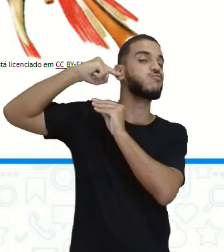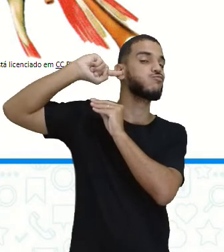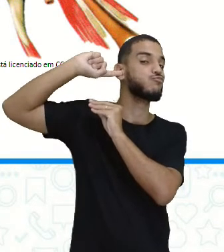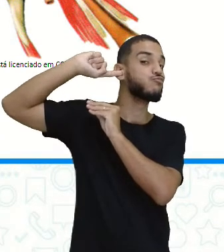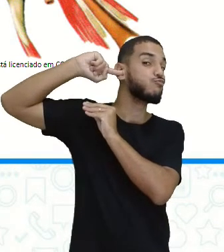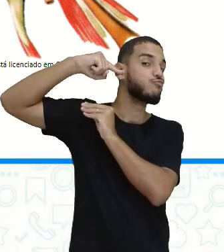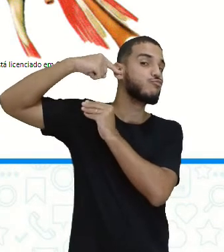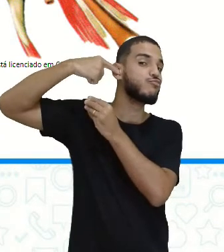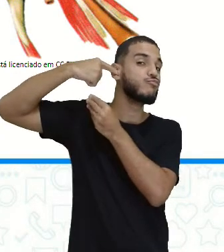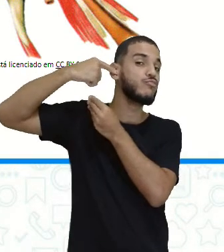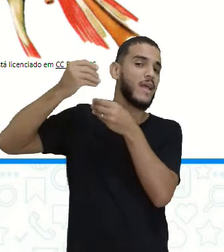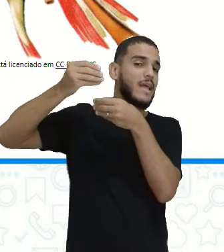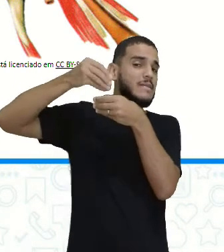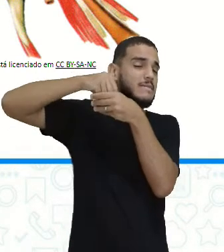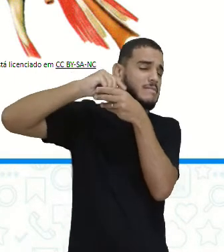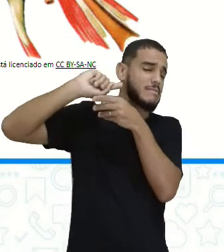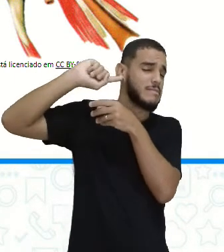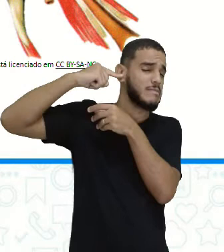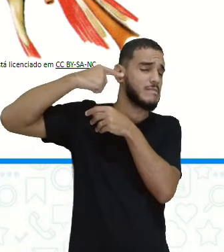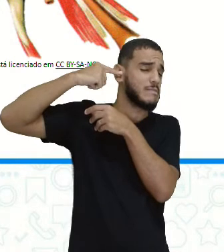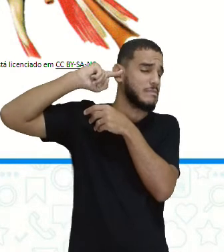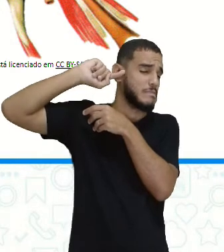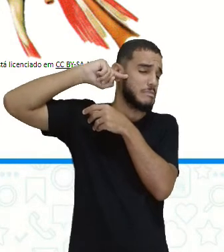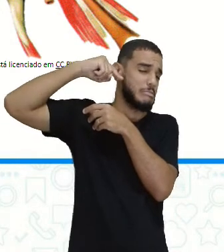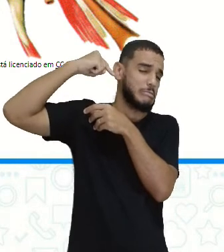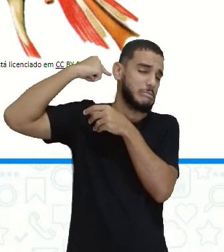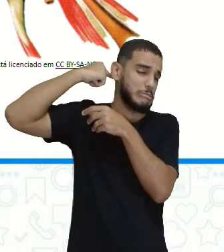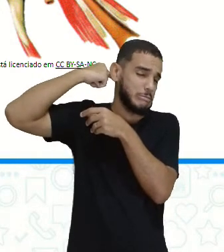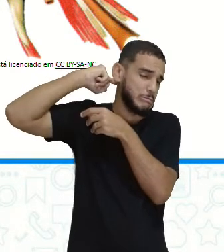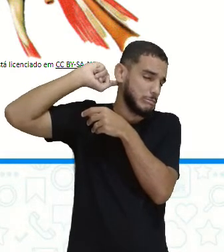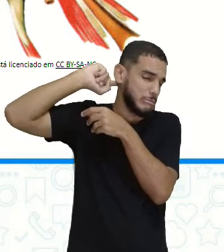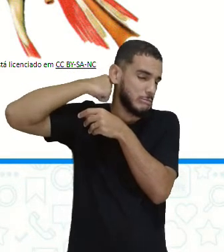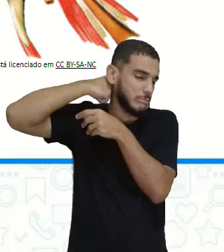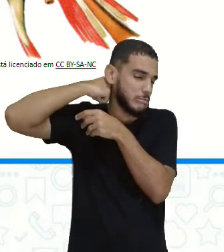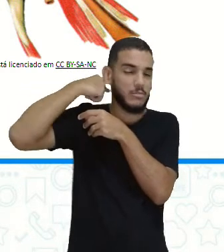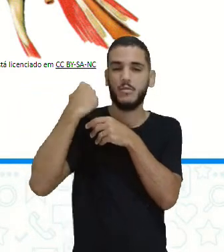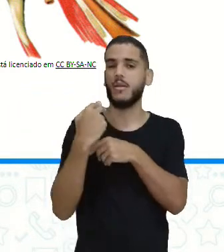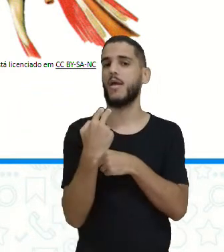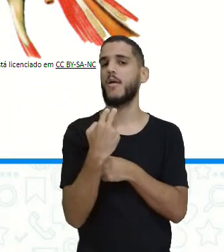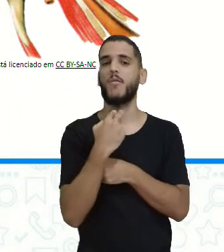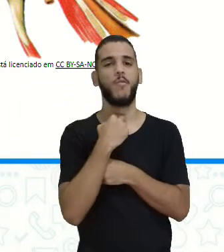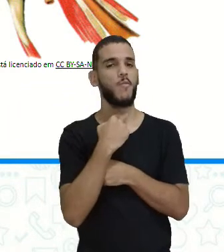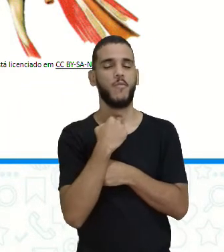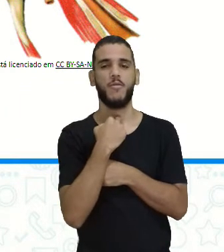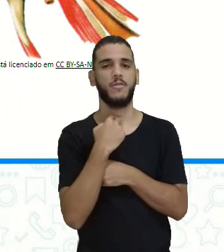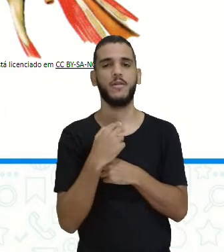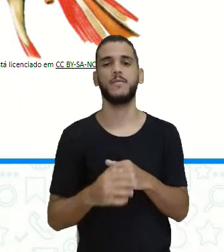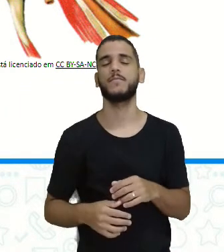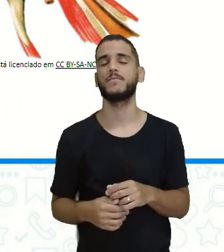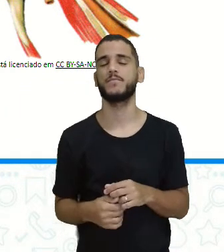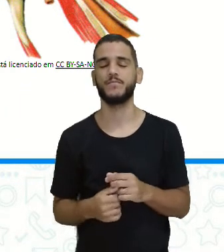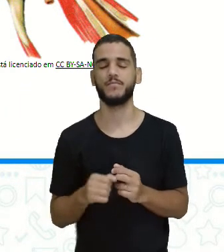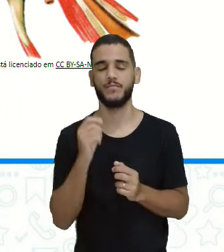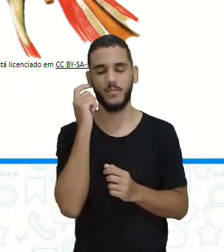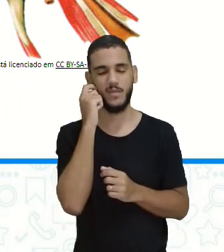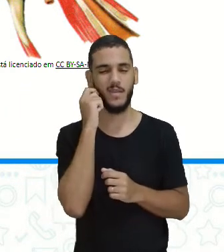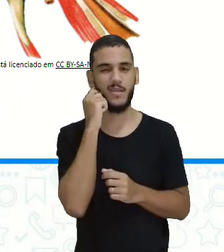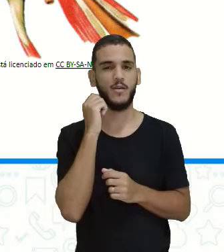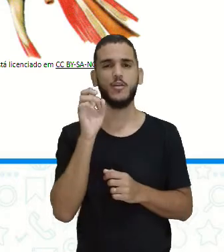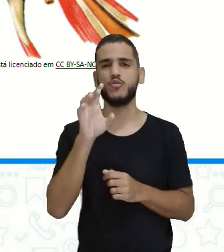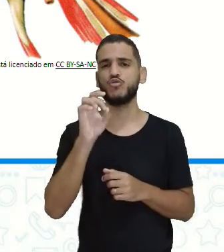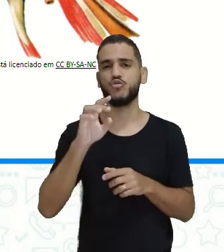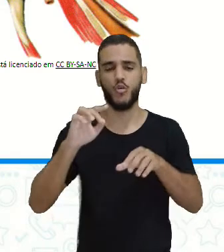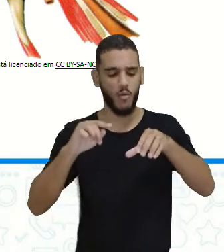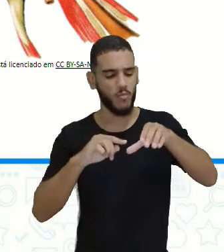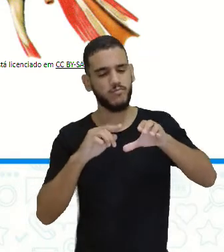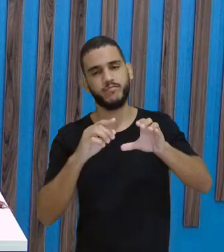muito legal para você, às vezes, né? Mas quando você não inventa de colocar nenhum objeto dentro do ouvido, não, que não é legal,